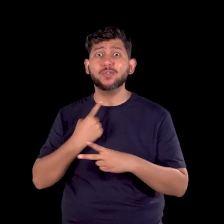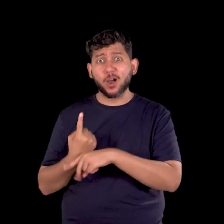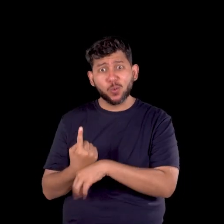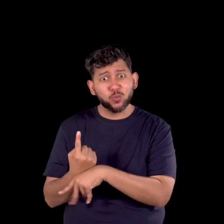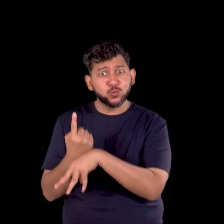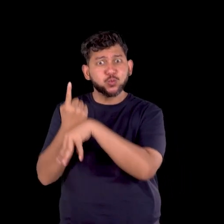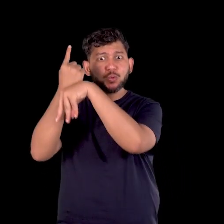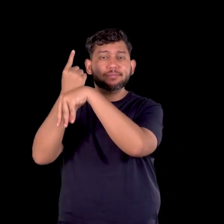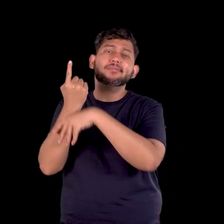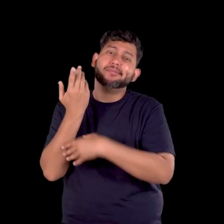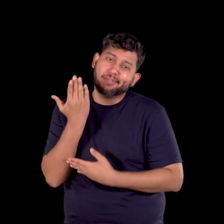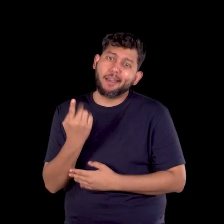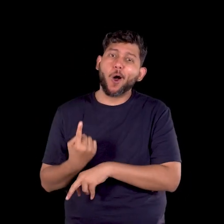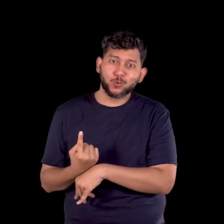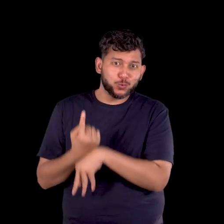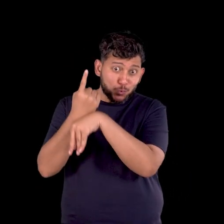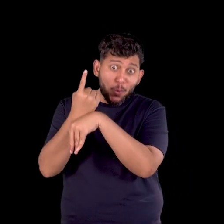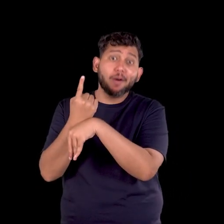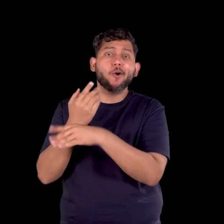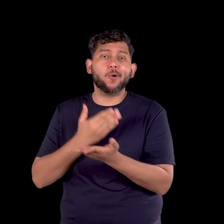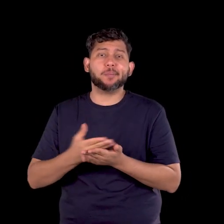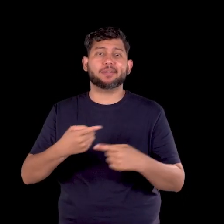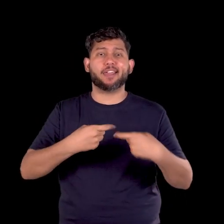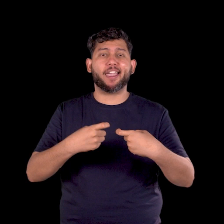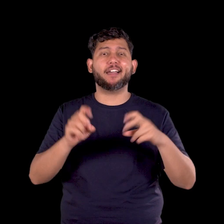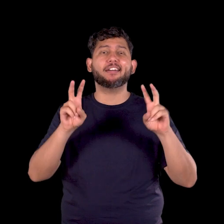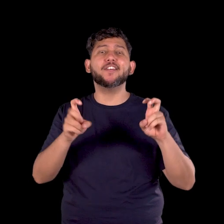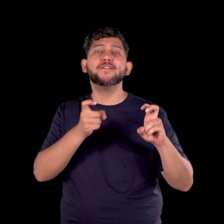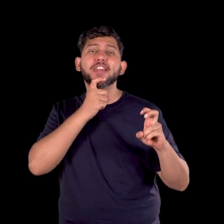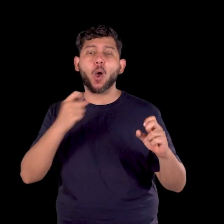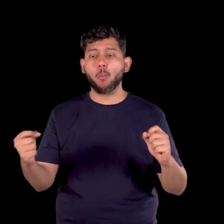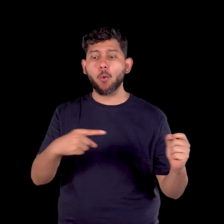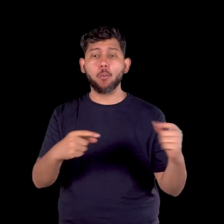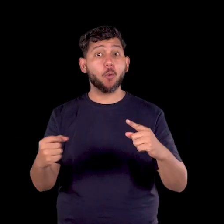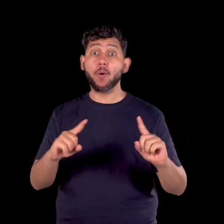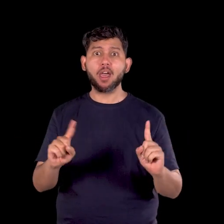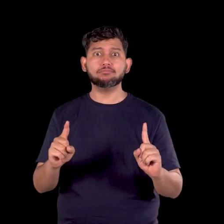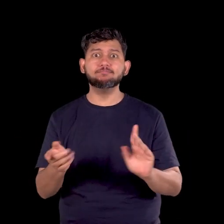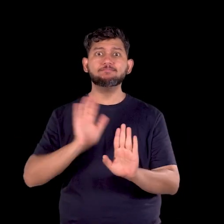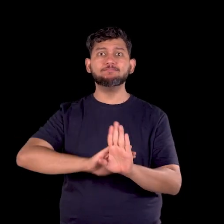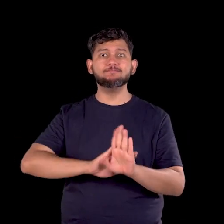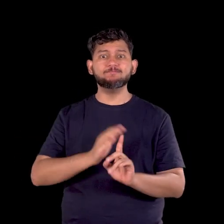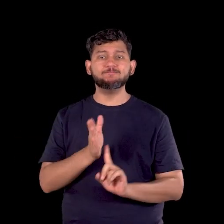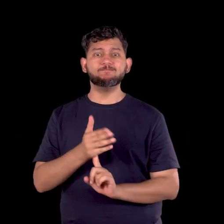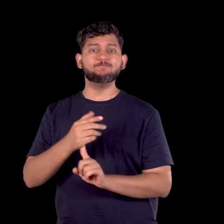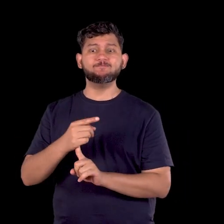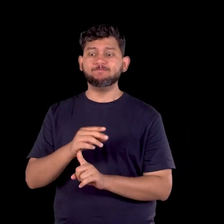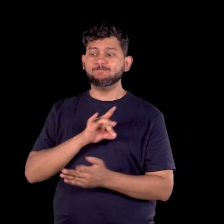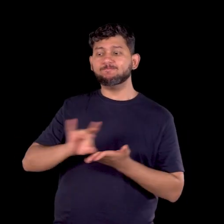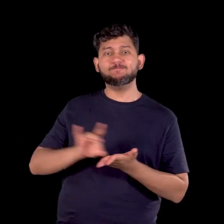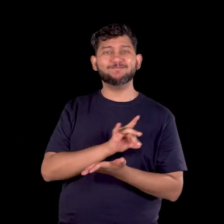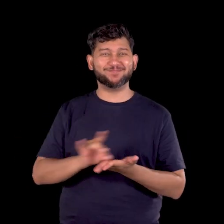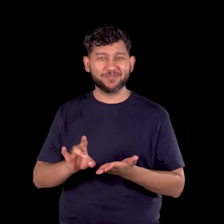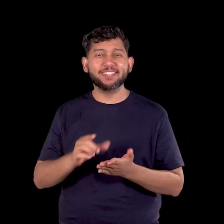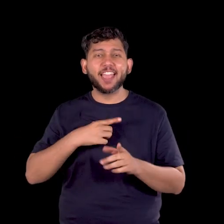União Soviética. Assim, começou a Guerra Fria, com as duas principais potências disputando também